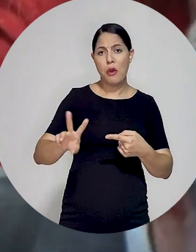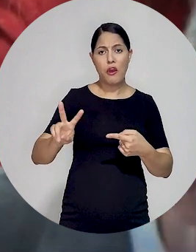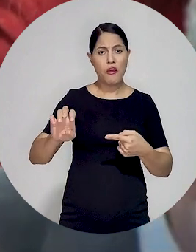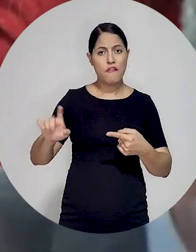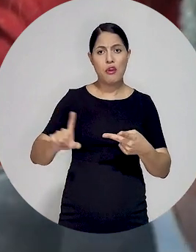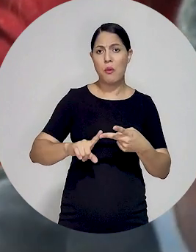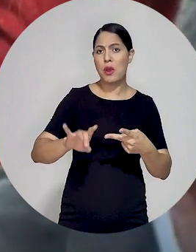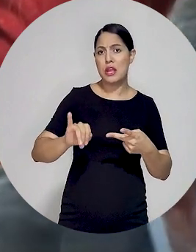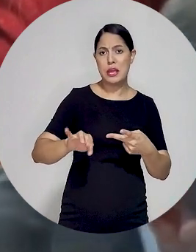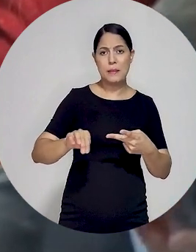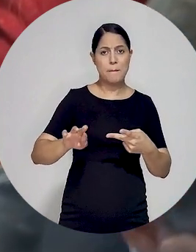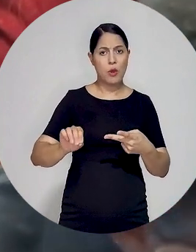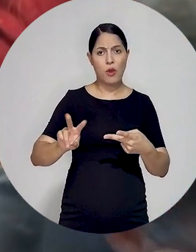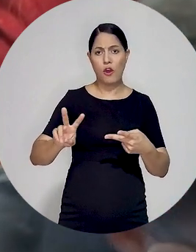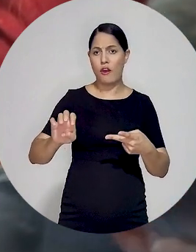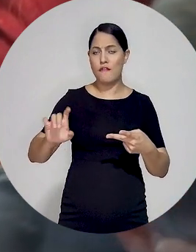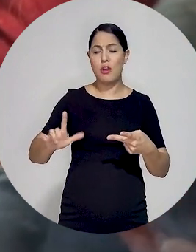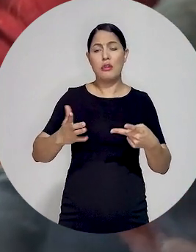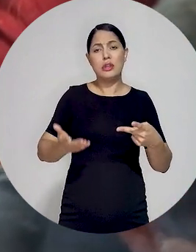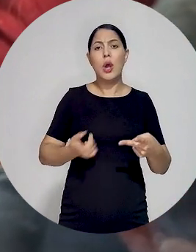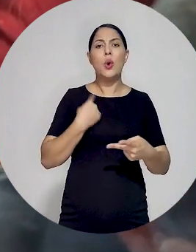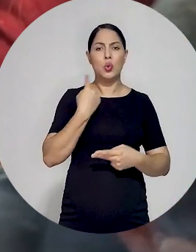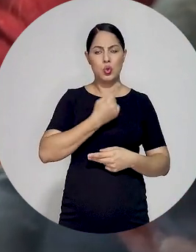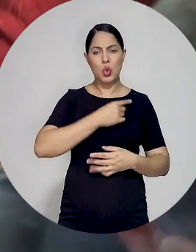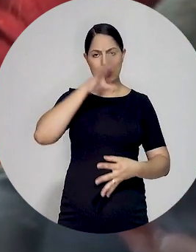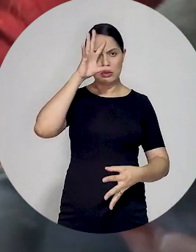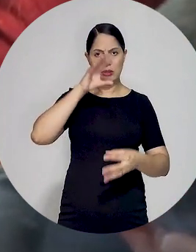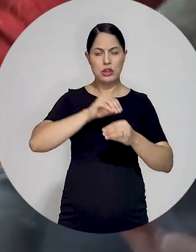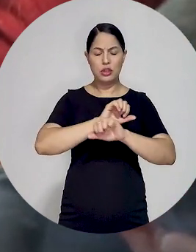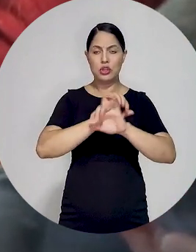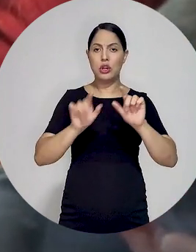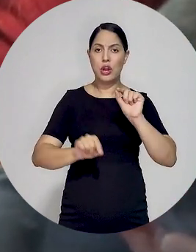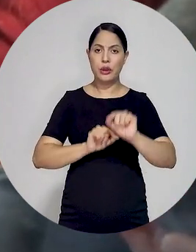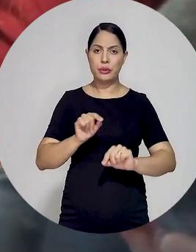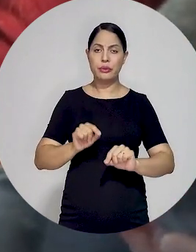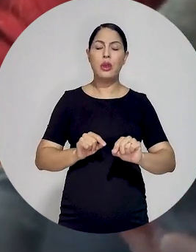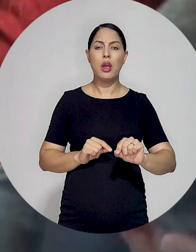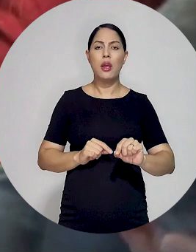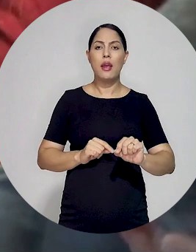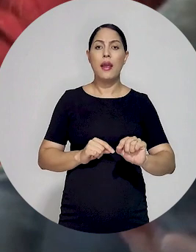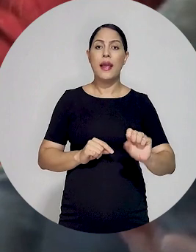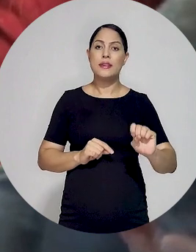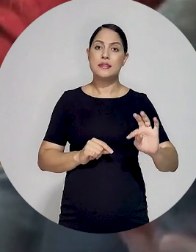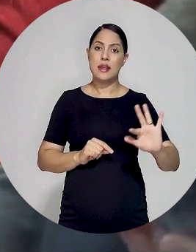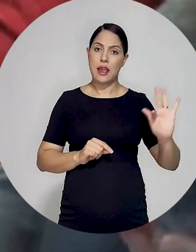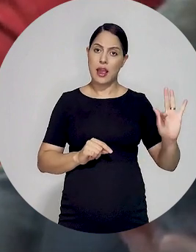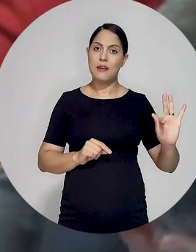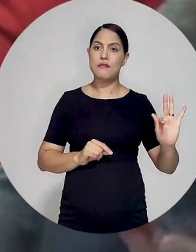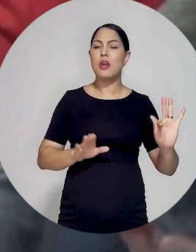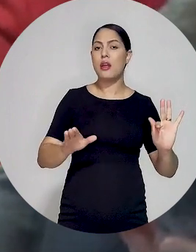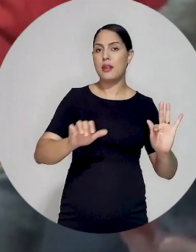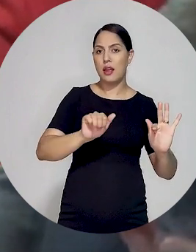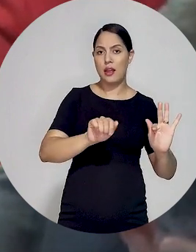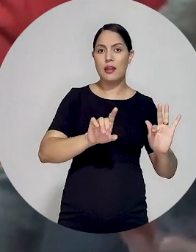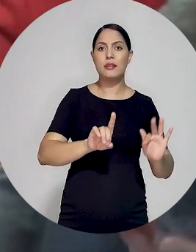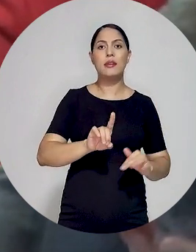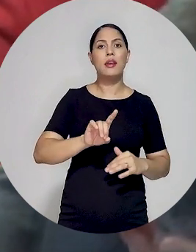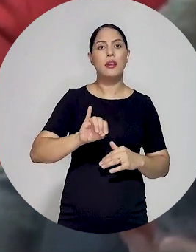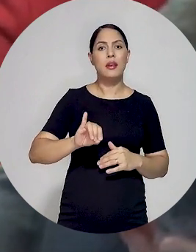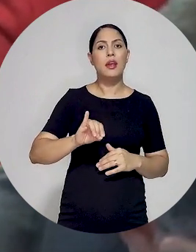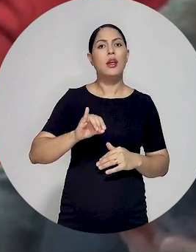do seu respectivo patrimônio. Nesse sentido, posicionou-se o Supremo Tribunal Federal na decisão da ADI